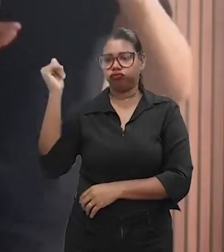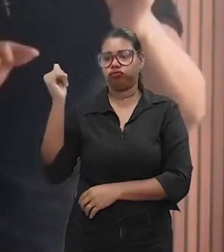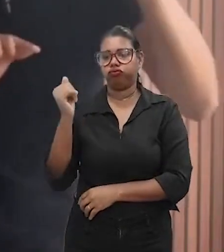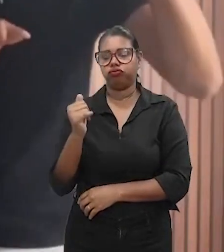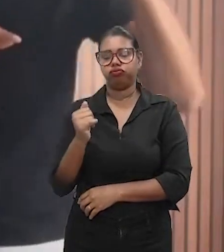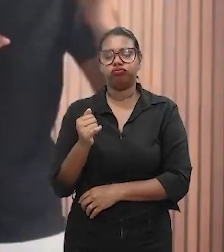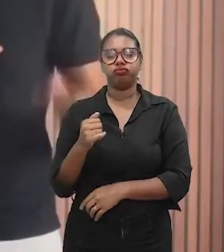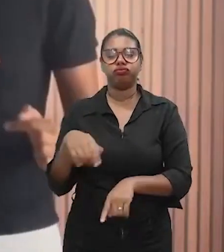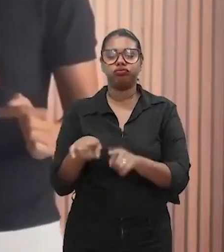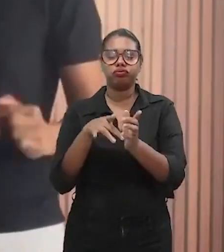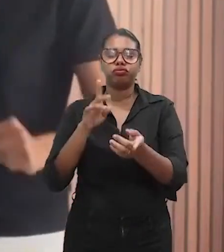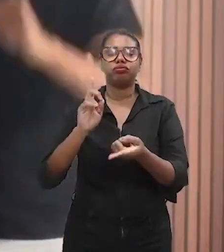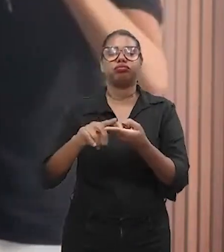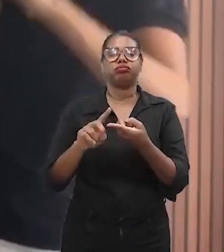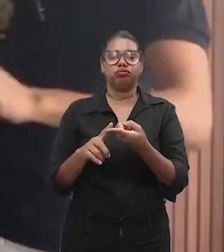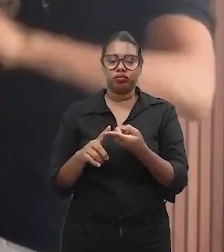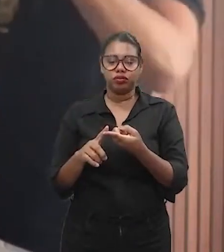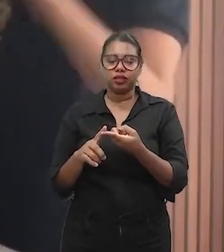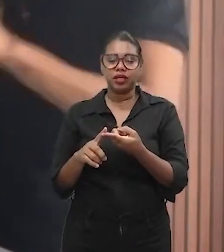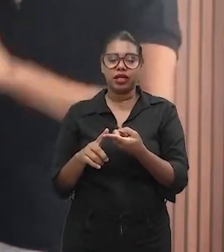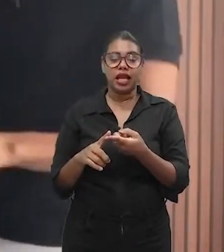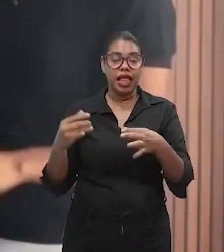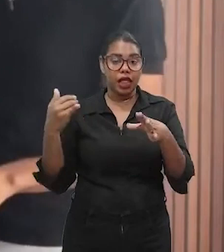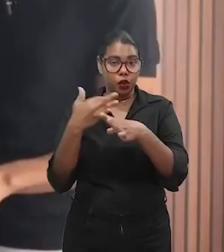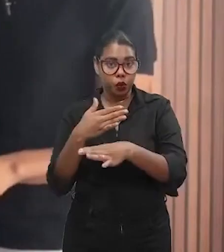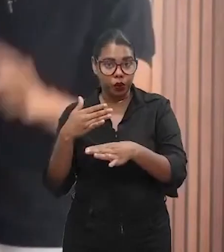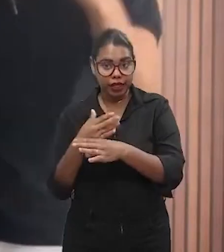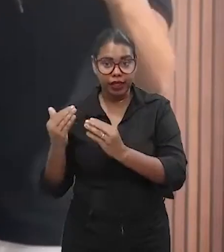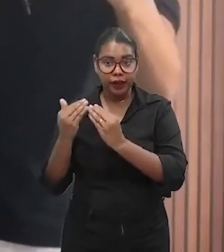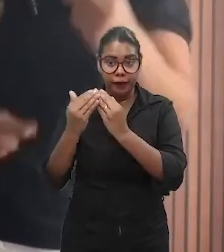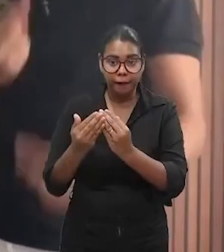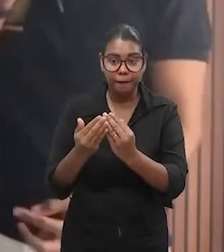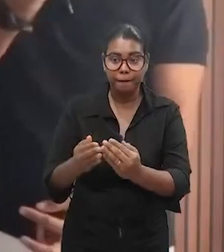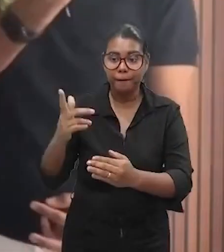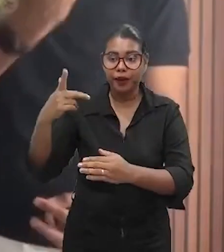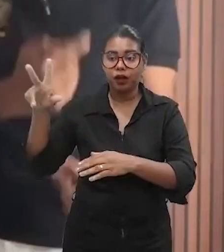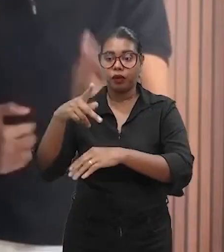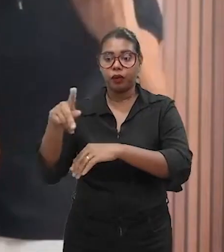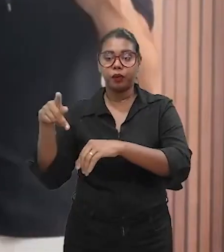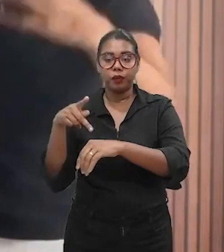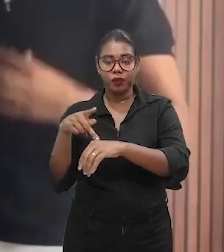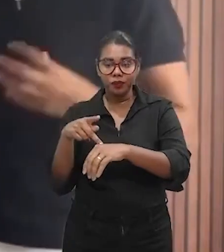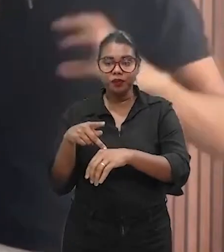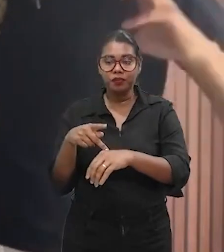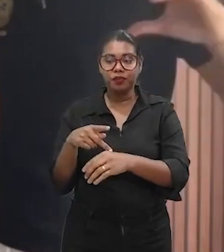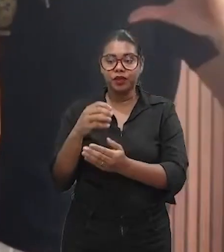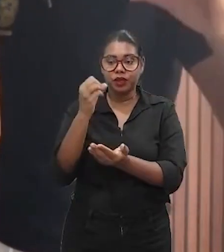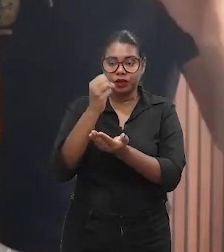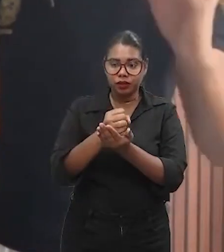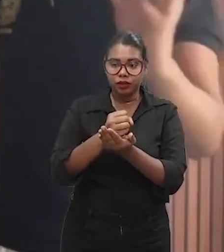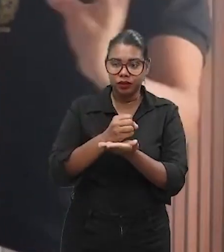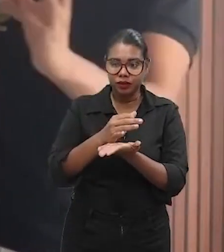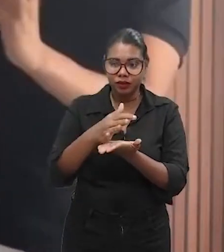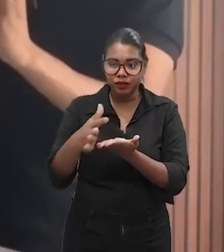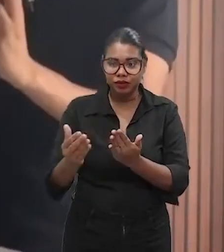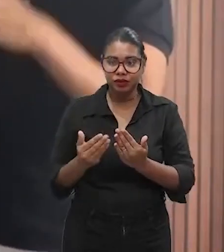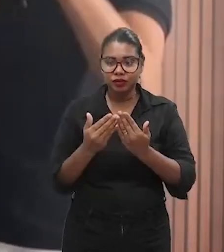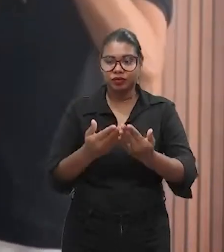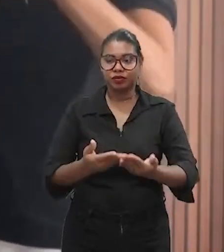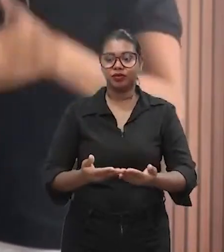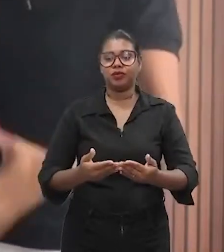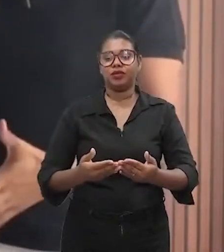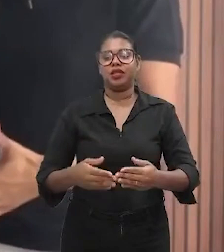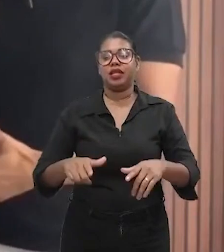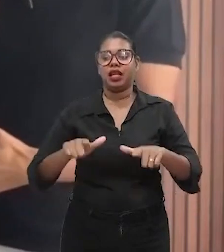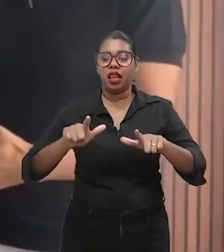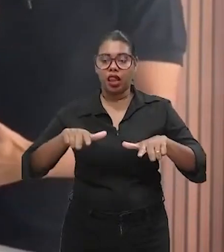tanto a importação como a exportação do Recife partia do porto do Recife. Por dois motivos. Primeiro, por conta da questão da